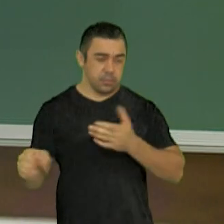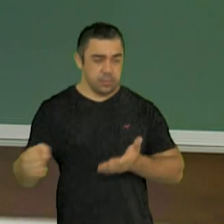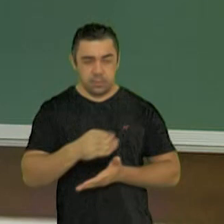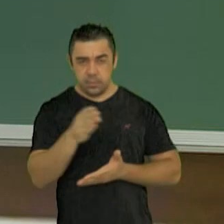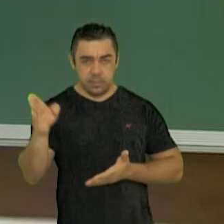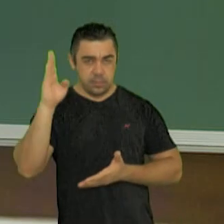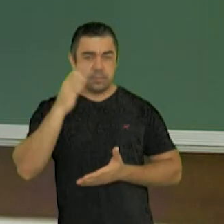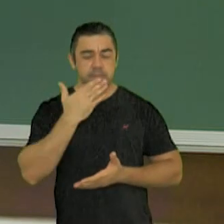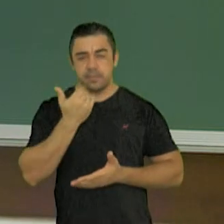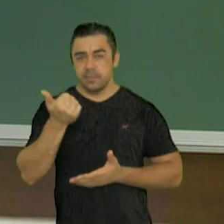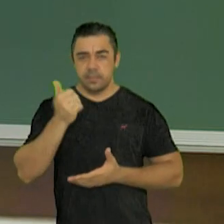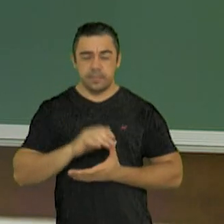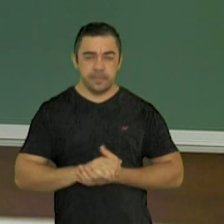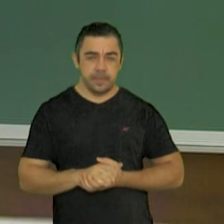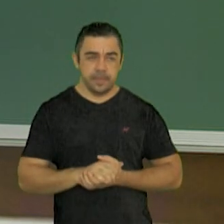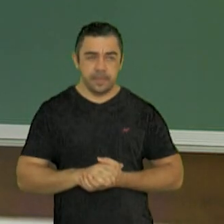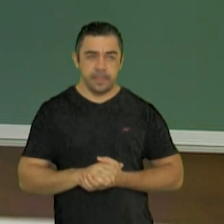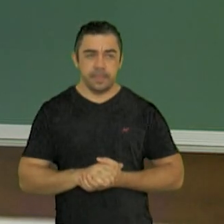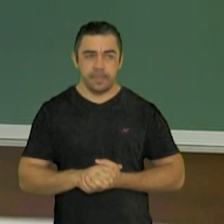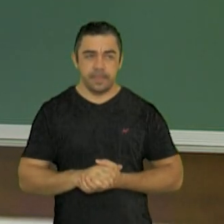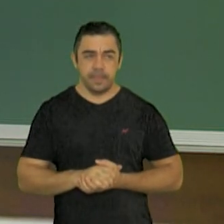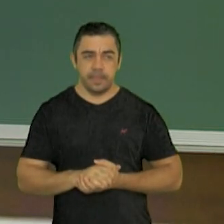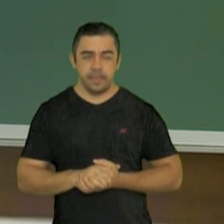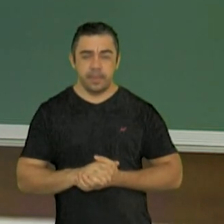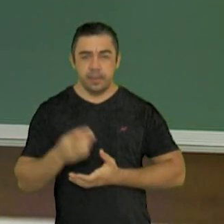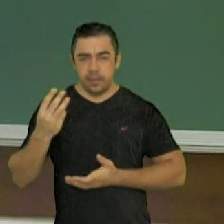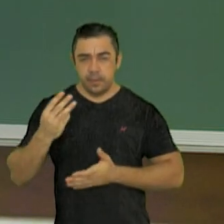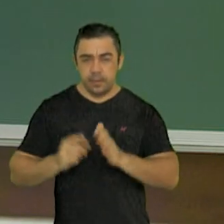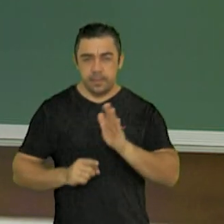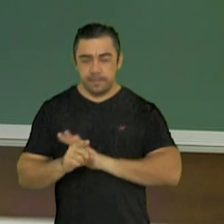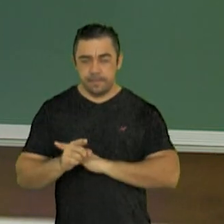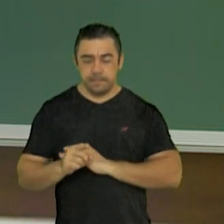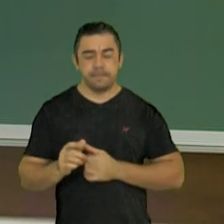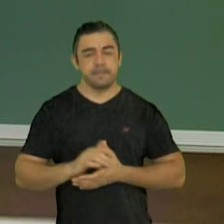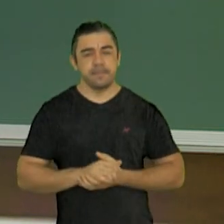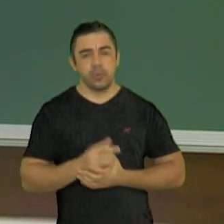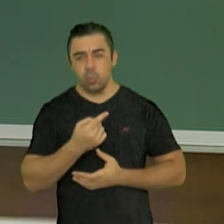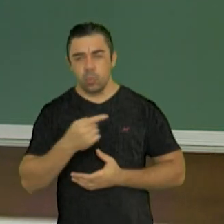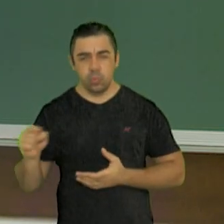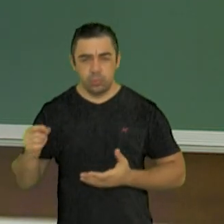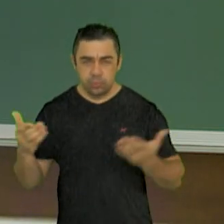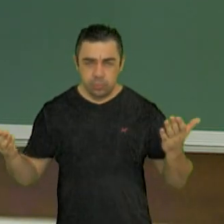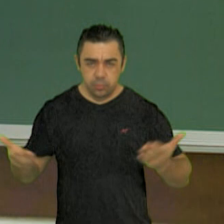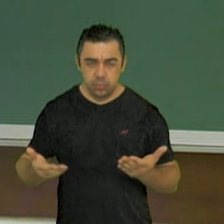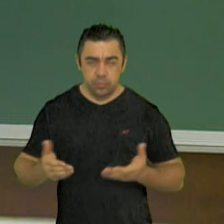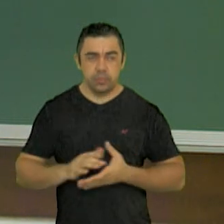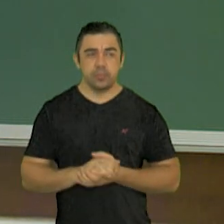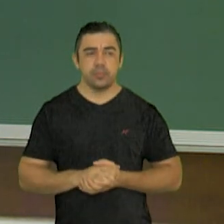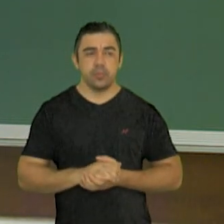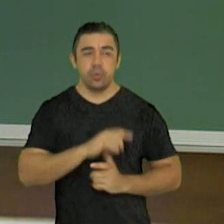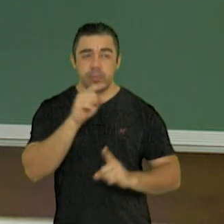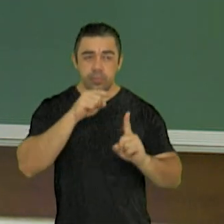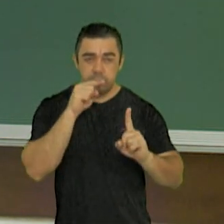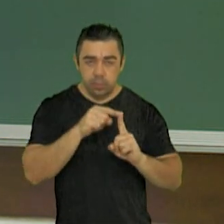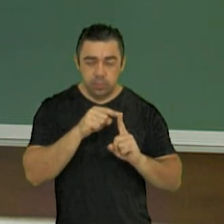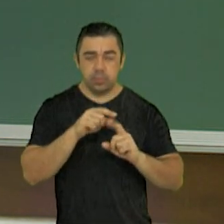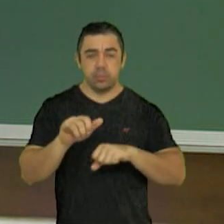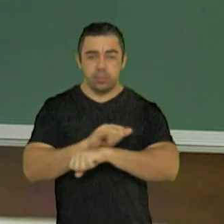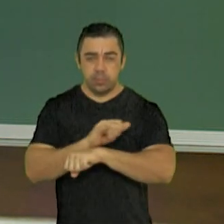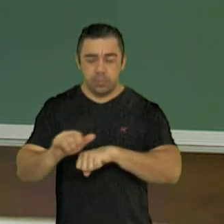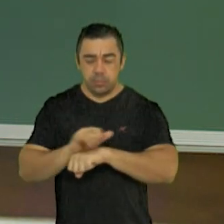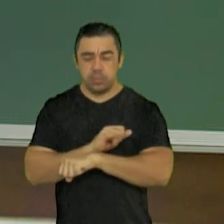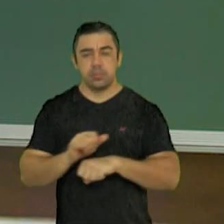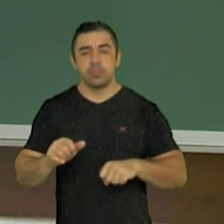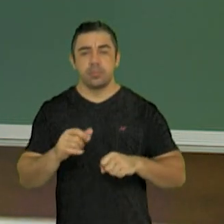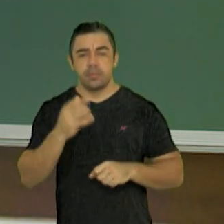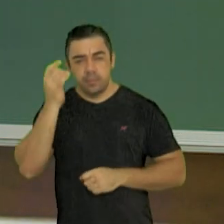de transporte. Vamos lá, o terceiro quiz, último quiz da aula de hoje. Um dos objetivos do Plano de